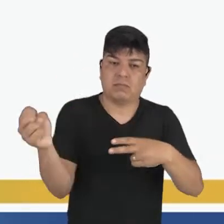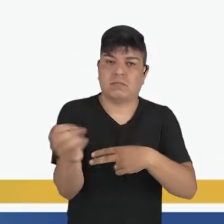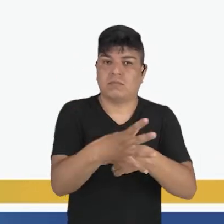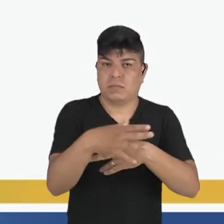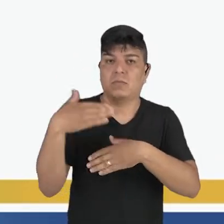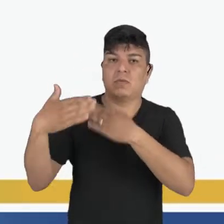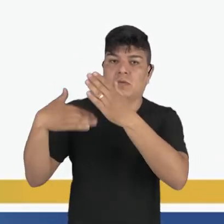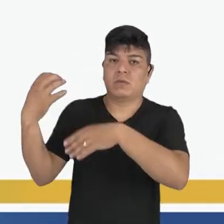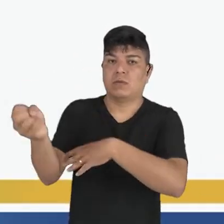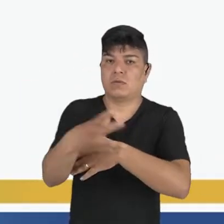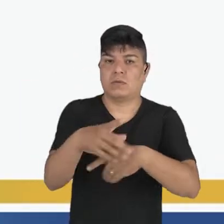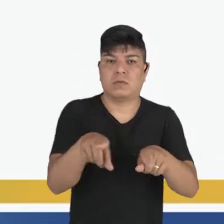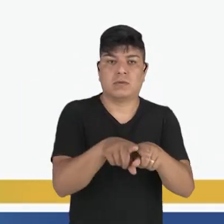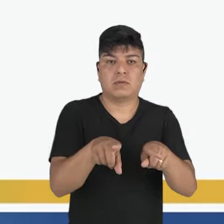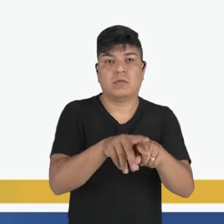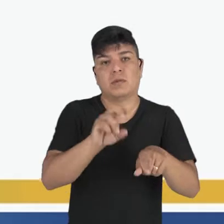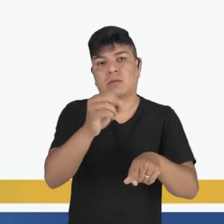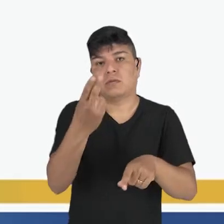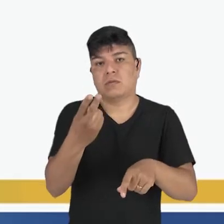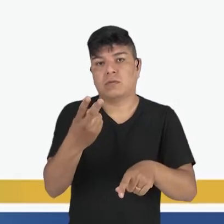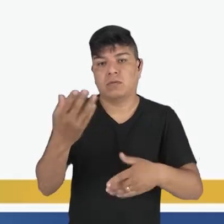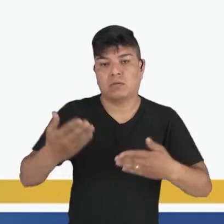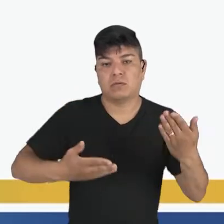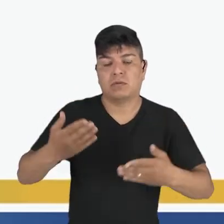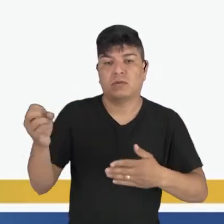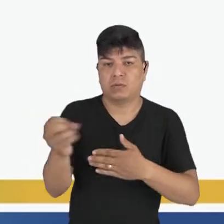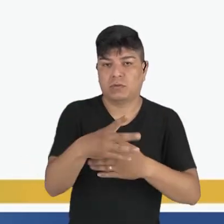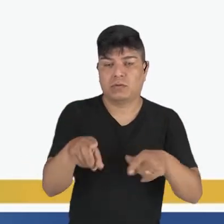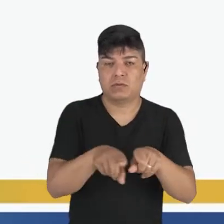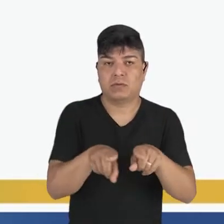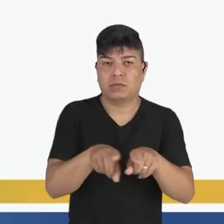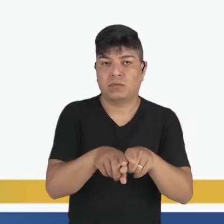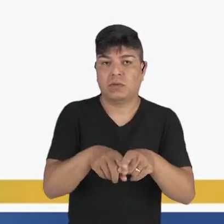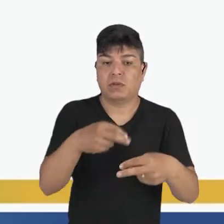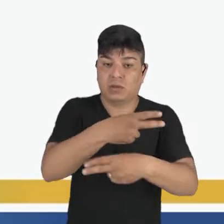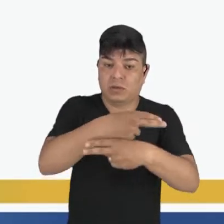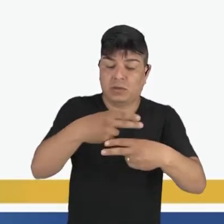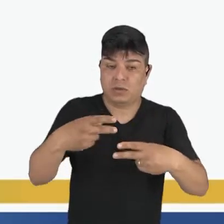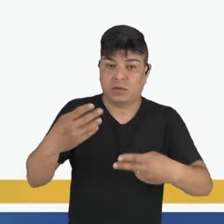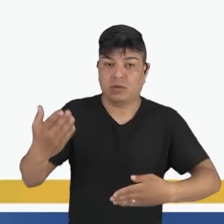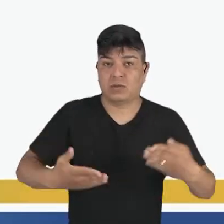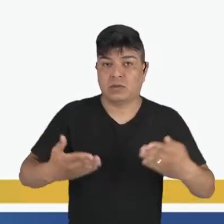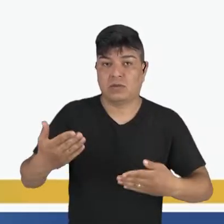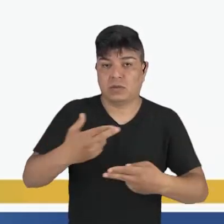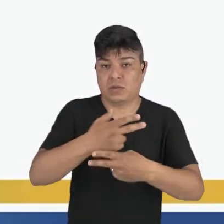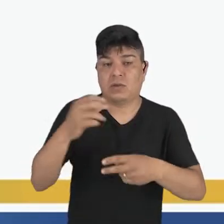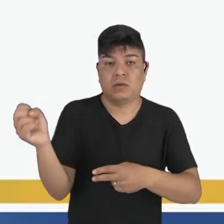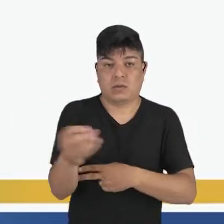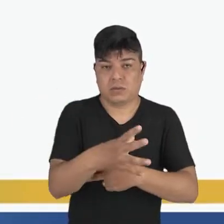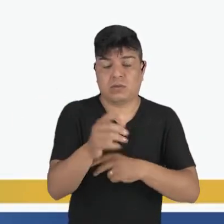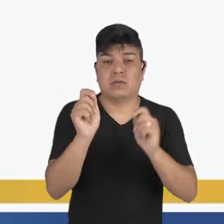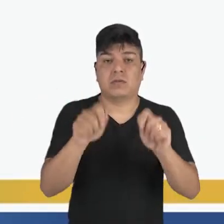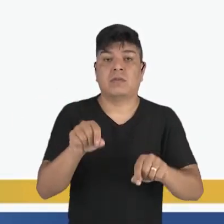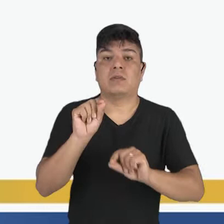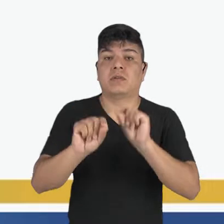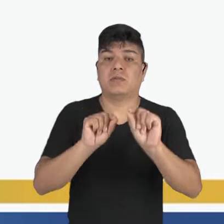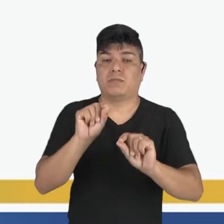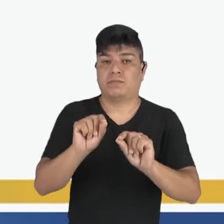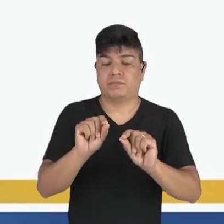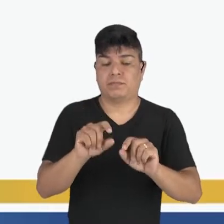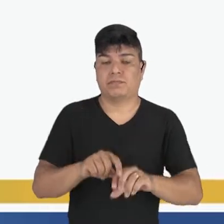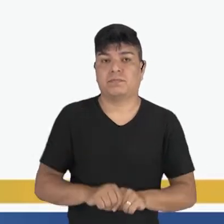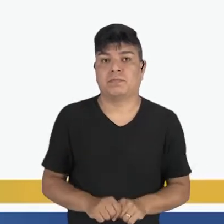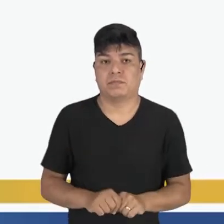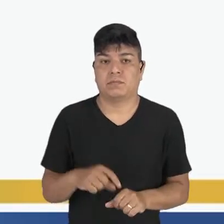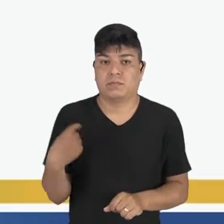novo processo, né? Ou um novo serviço, né? E esses novos produtos, processos ou serviços têm um impacto aí,